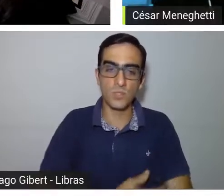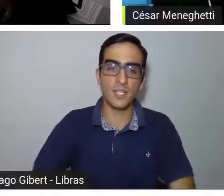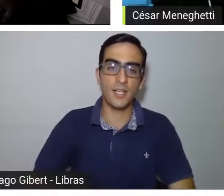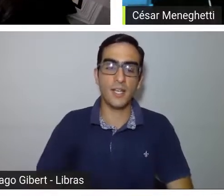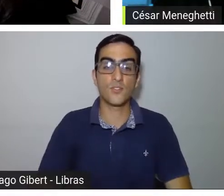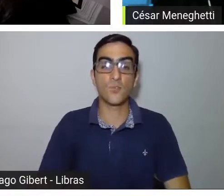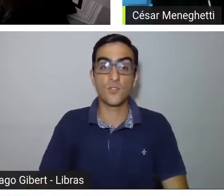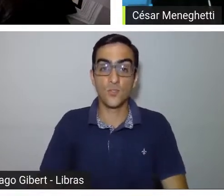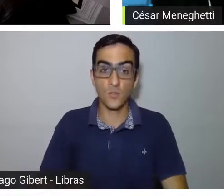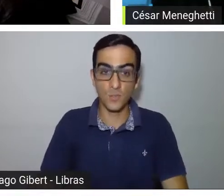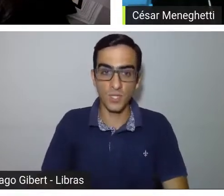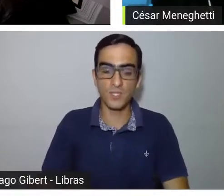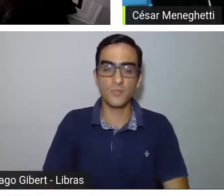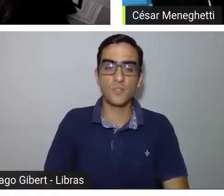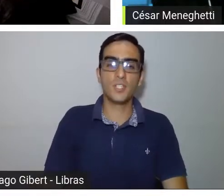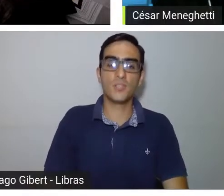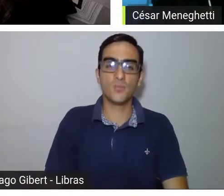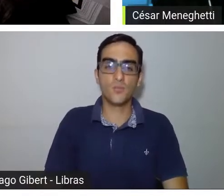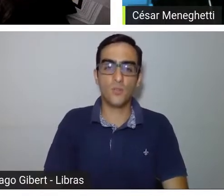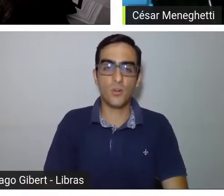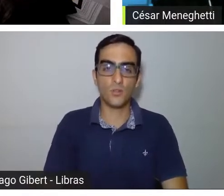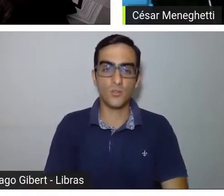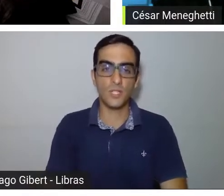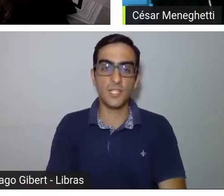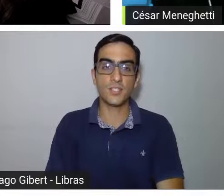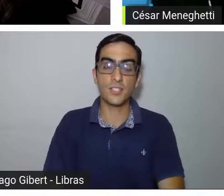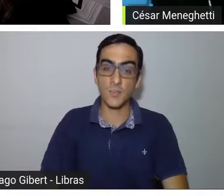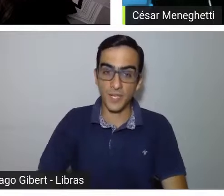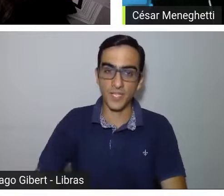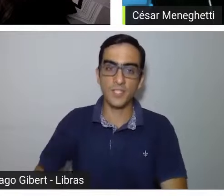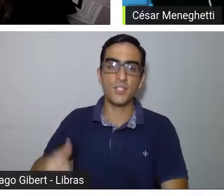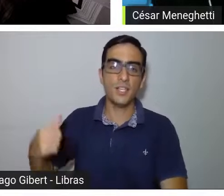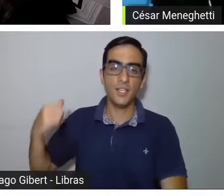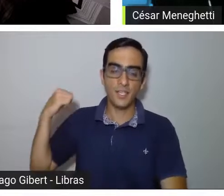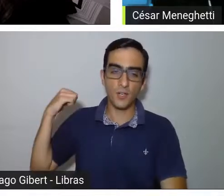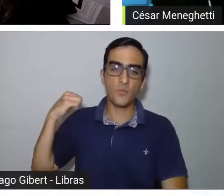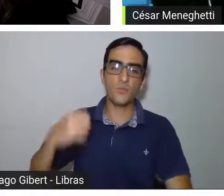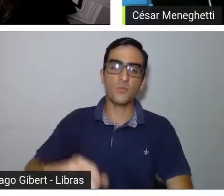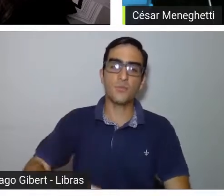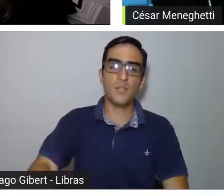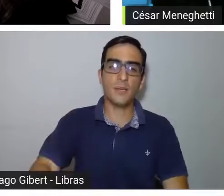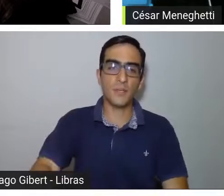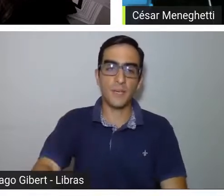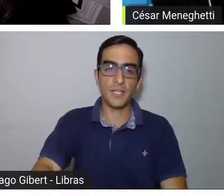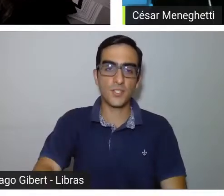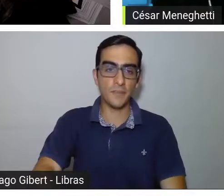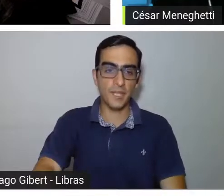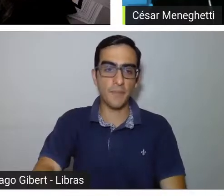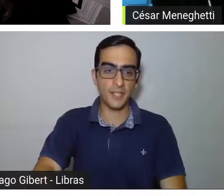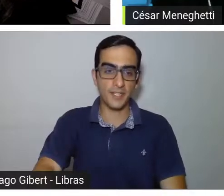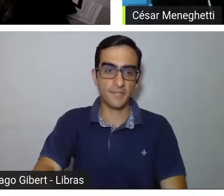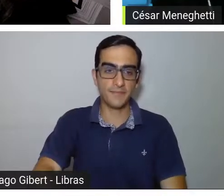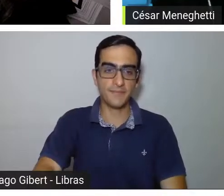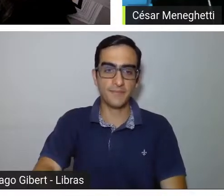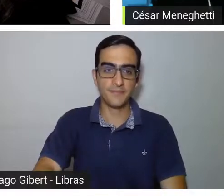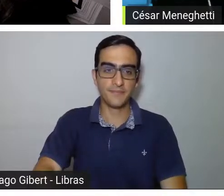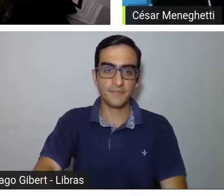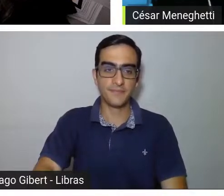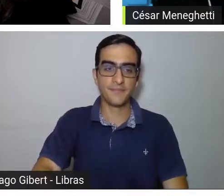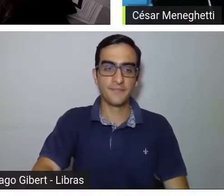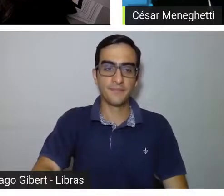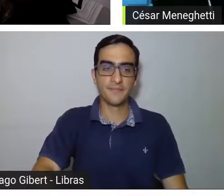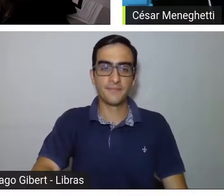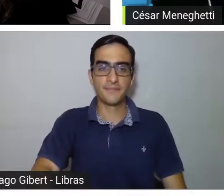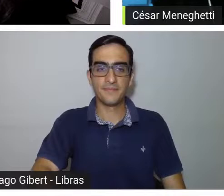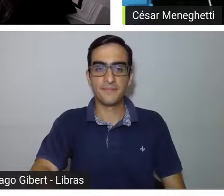manga curta, azul escura. Utilizo um óculos de lente transparente e ao fundo a minha parede também é branca.